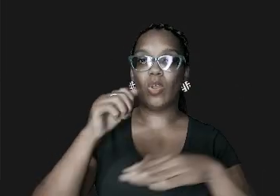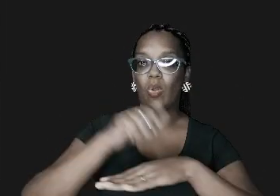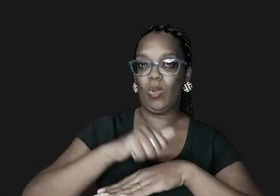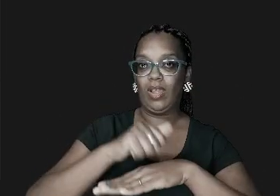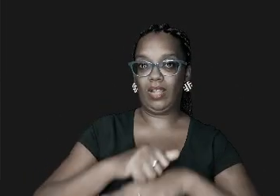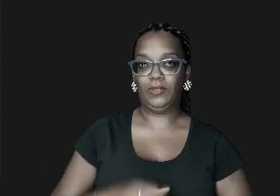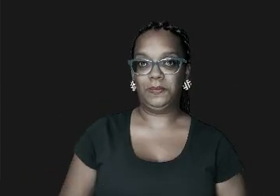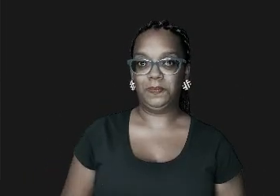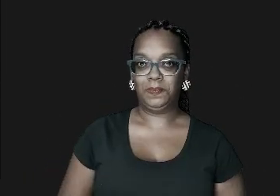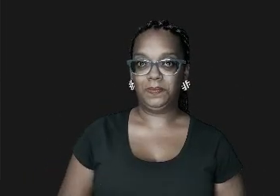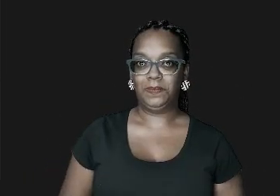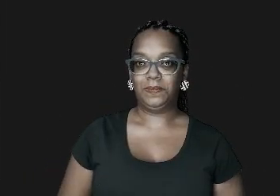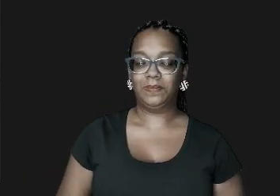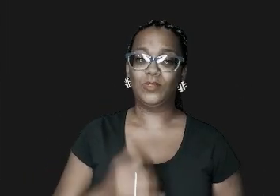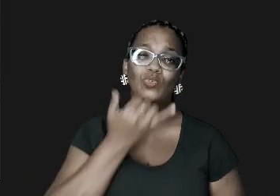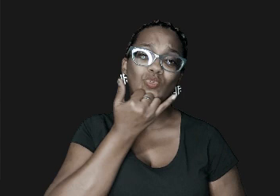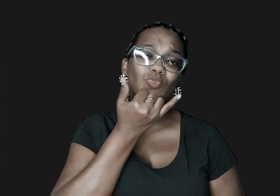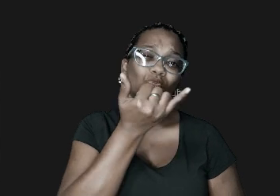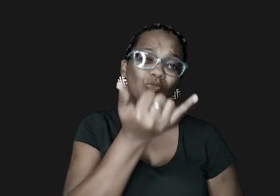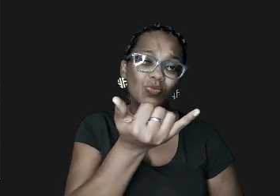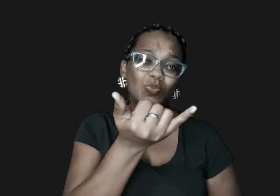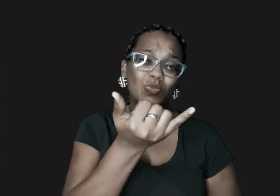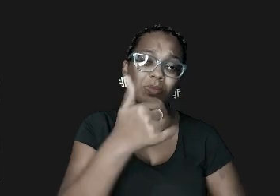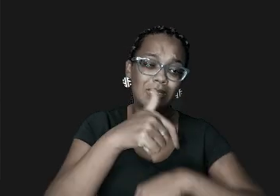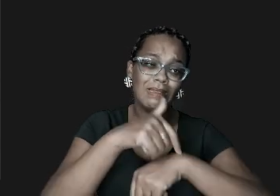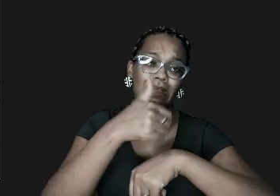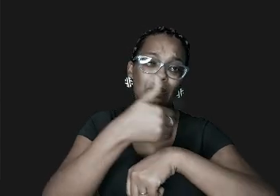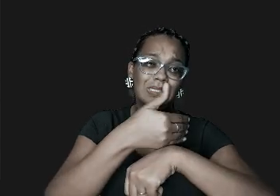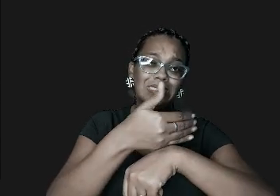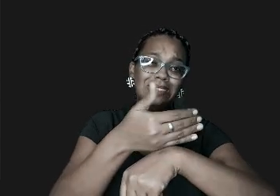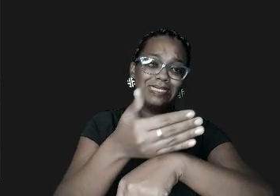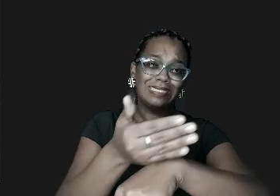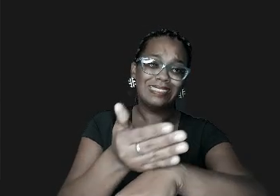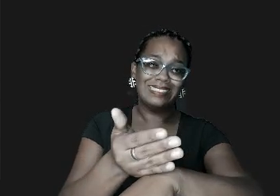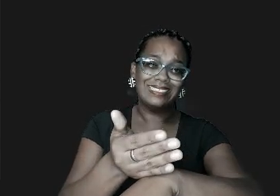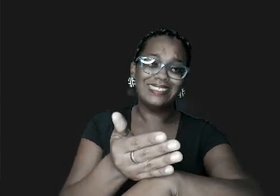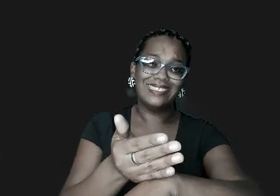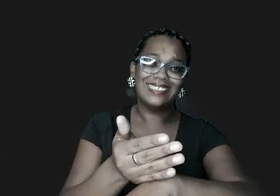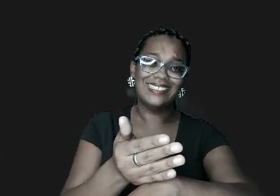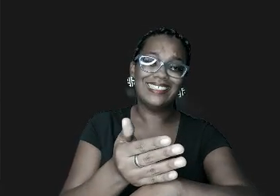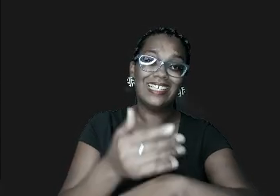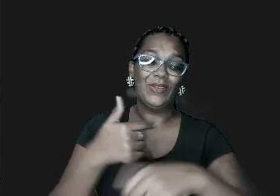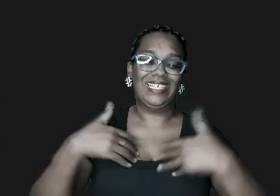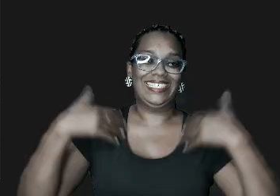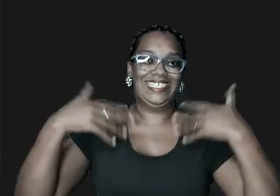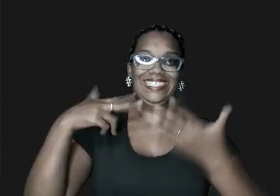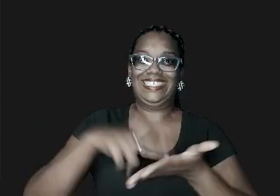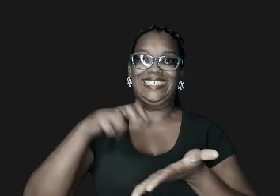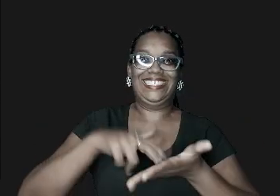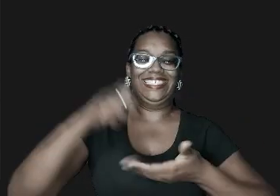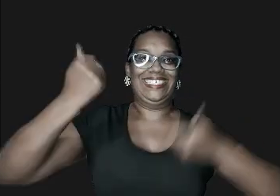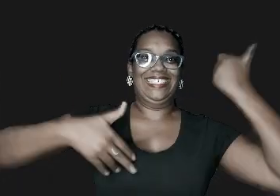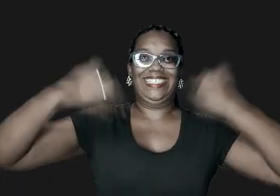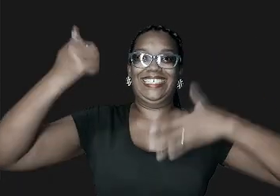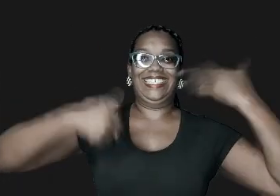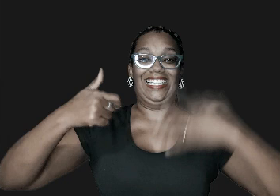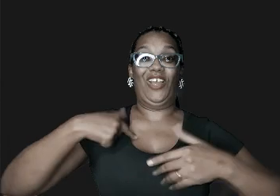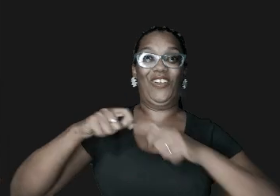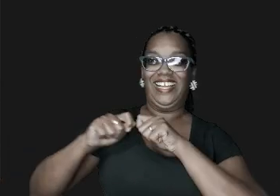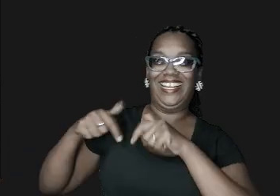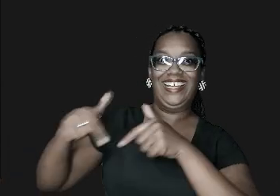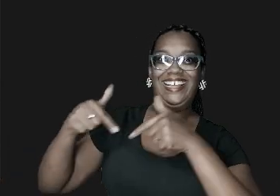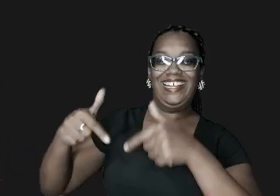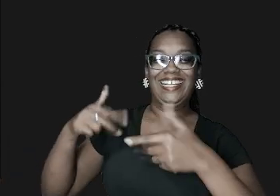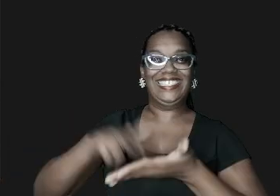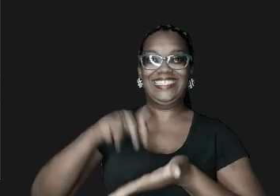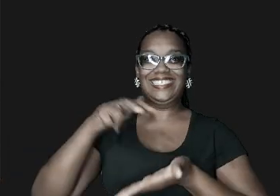das características específicas do caso concreto bom peço desculpas aqui por passar o tempo Acho